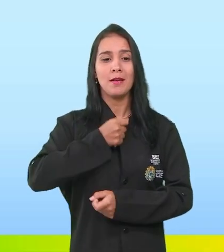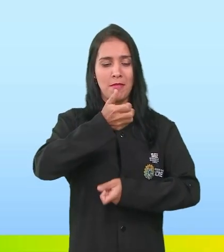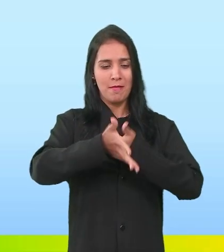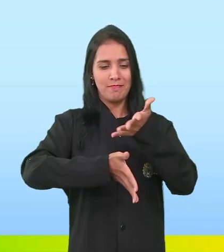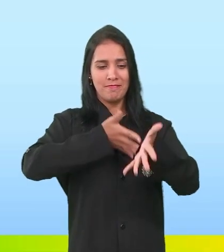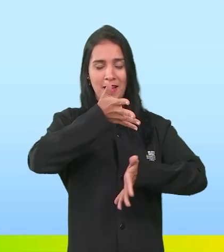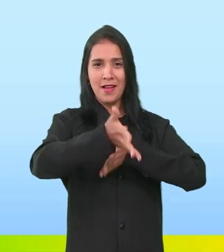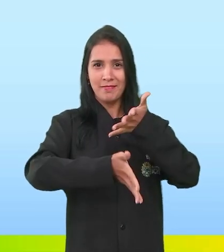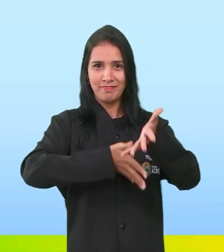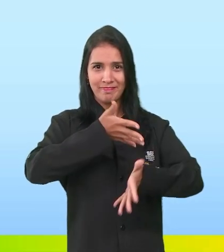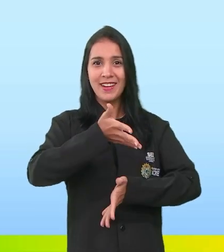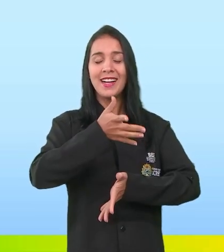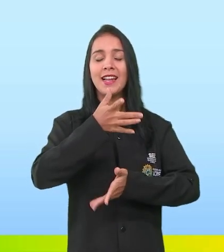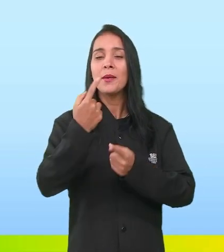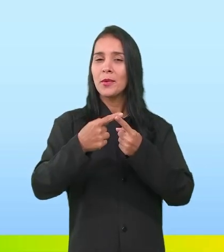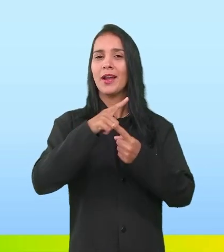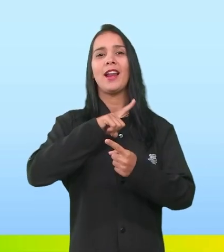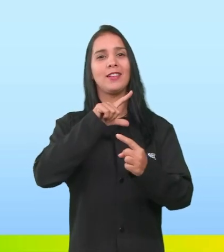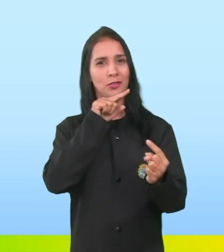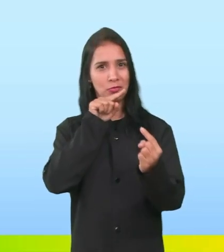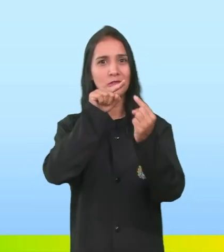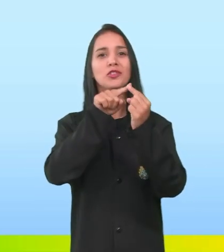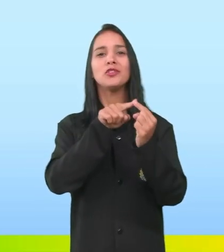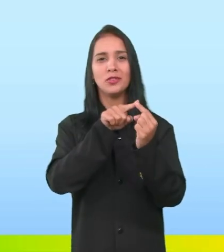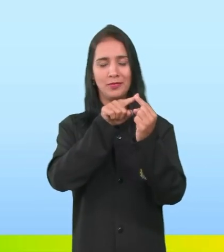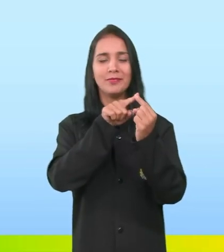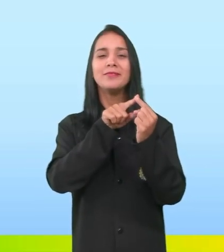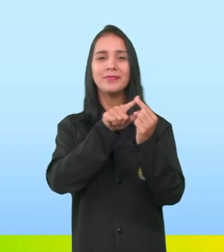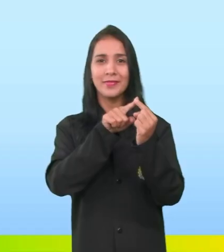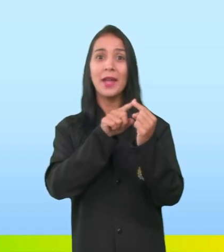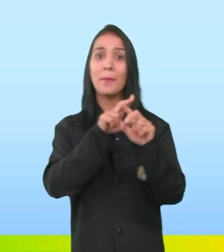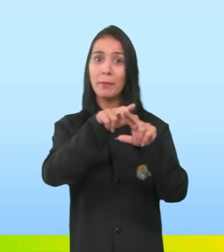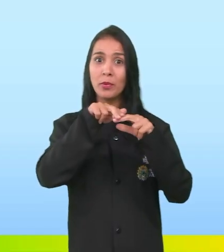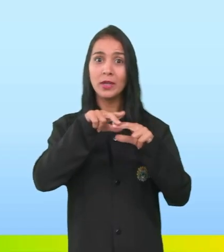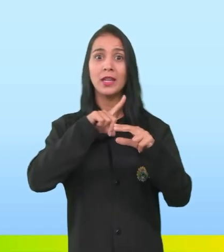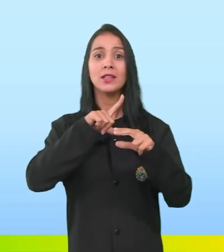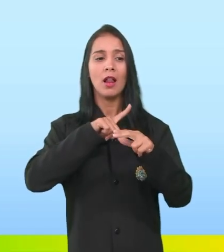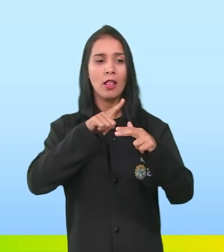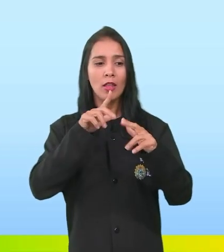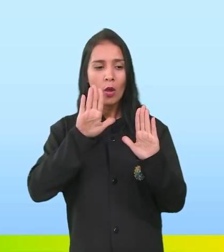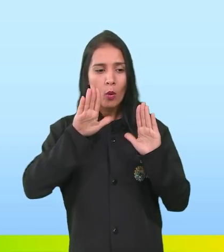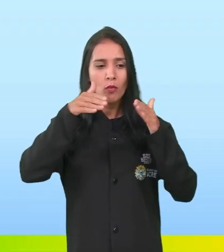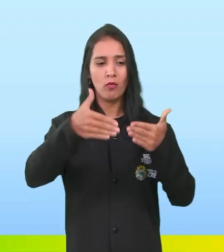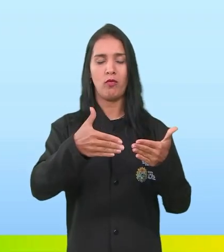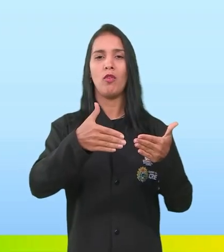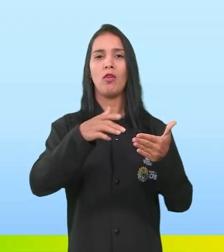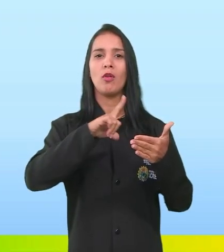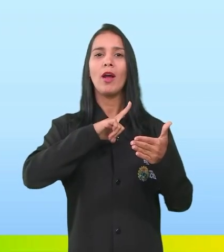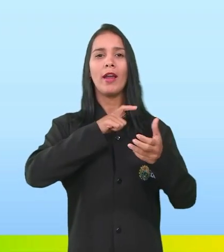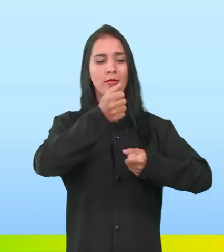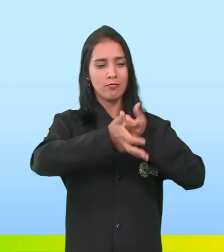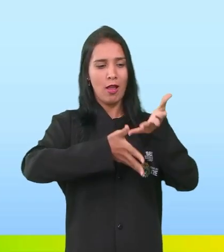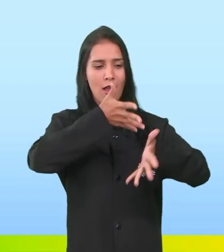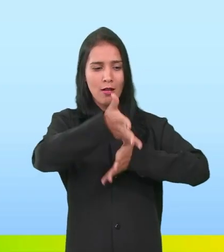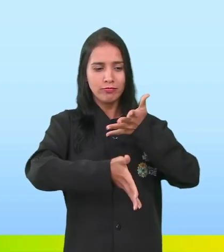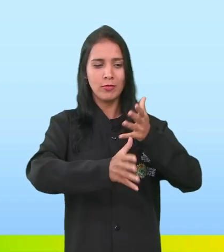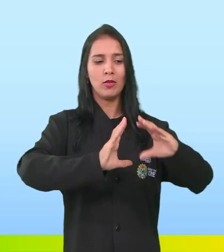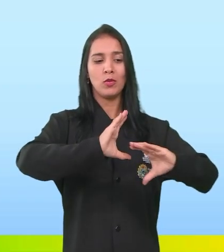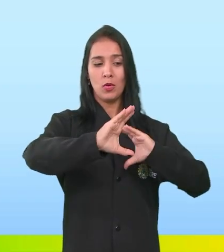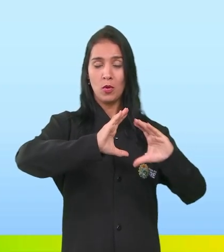ela tem aqui uma função e ela é deliberada, é uma comunicação que tem